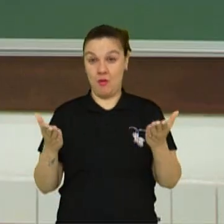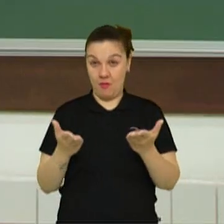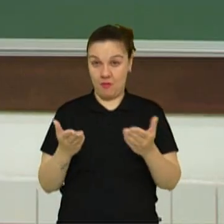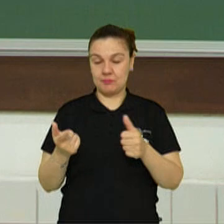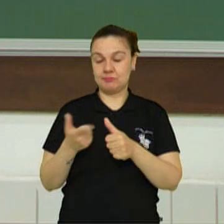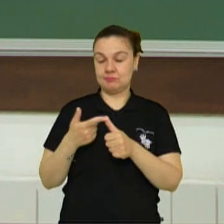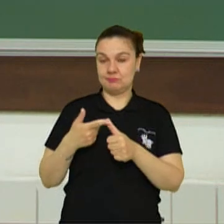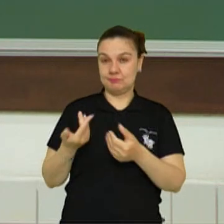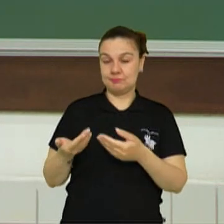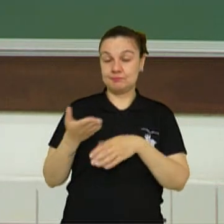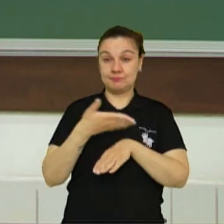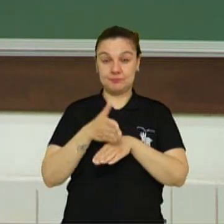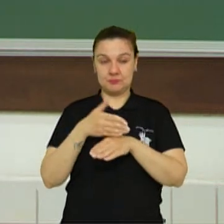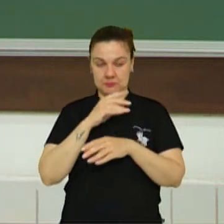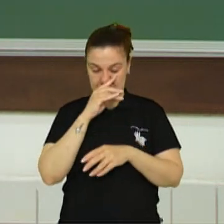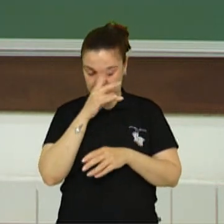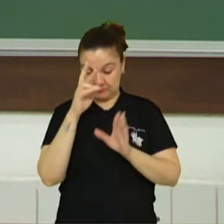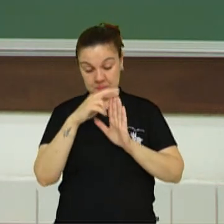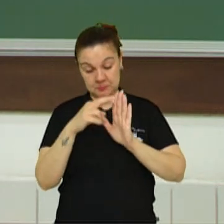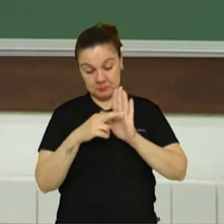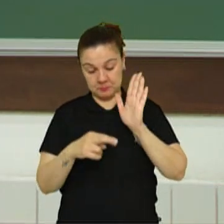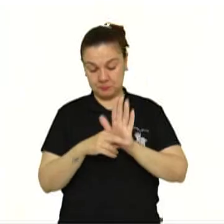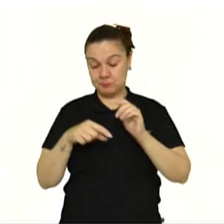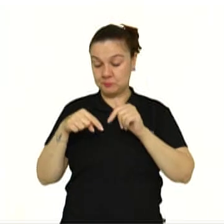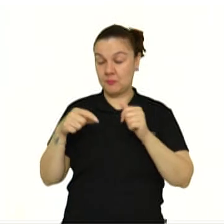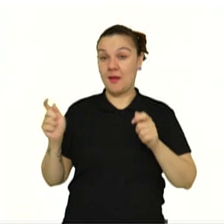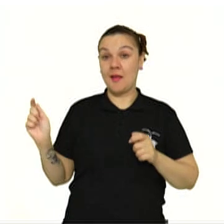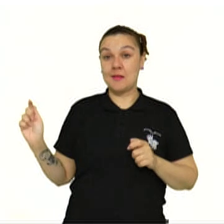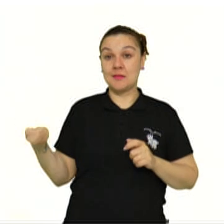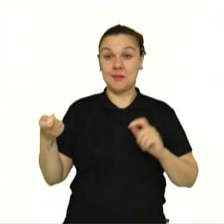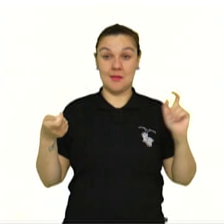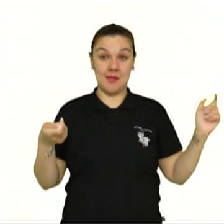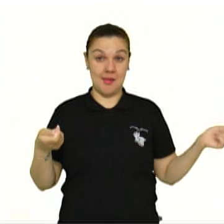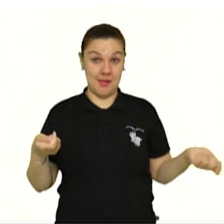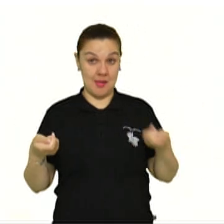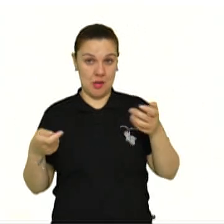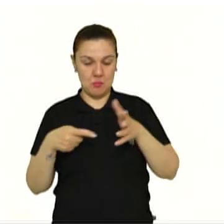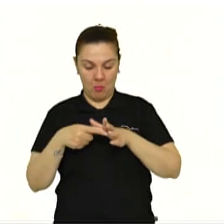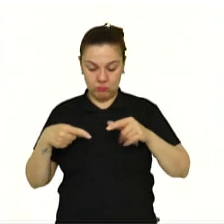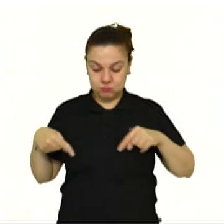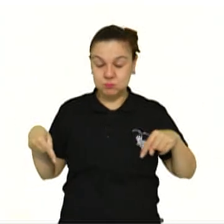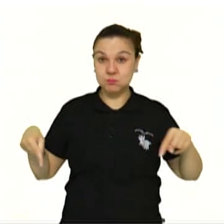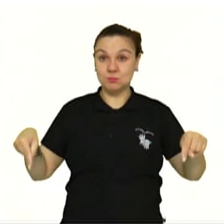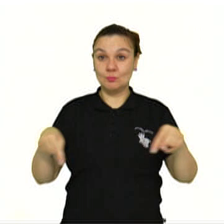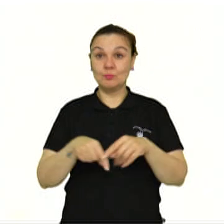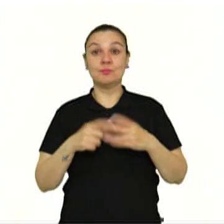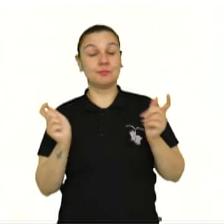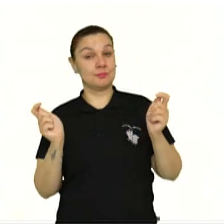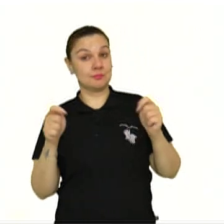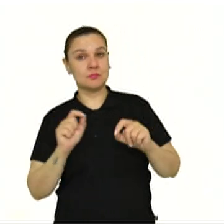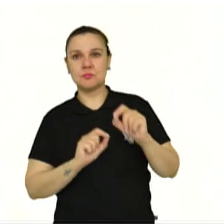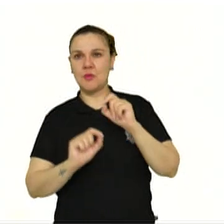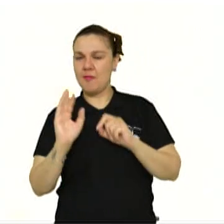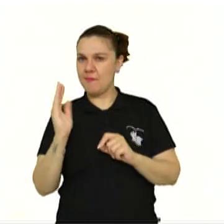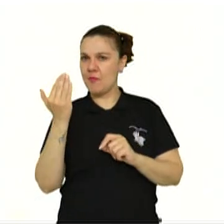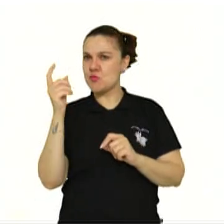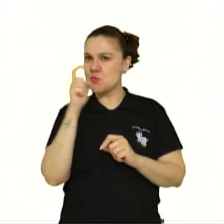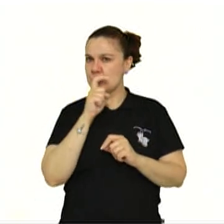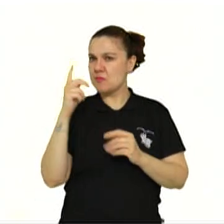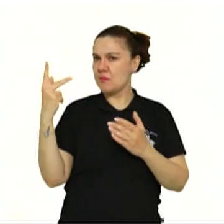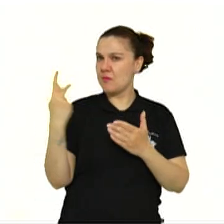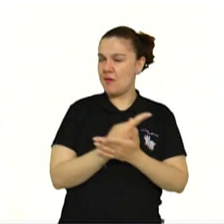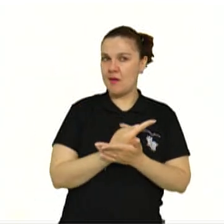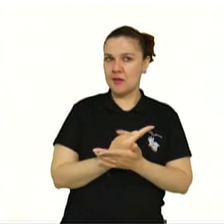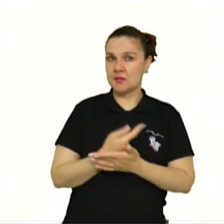1. Sobre algumas regras do tênis de campo que nós falamos, nós podemos dizer que é falso. Qual alternativa